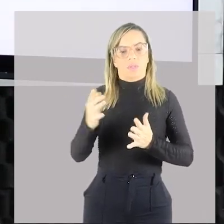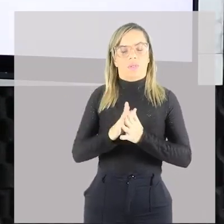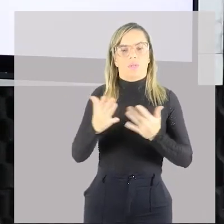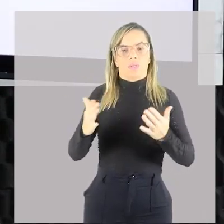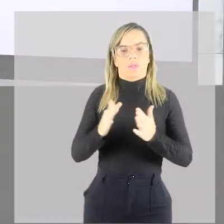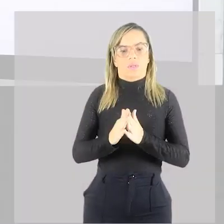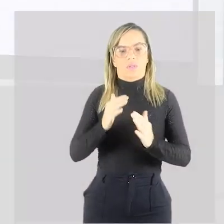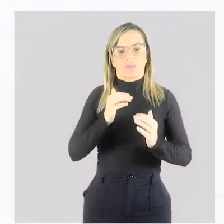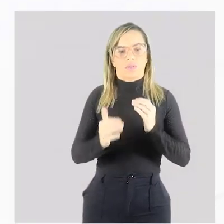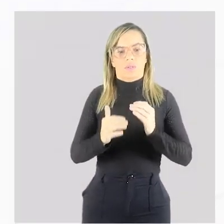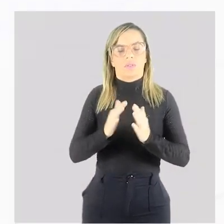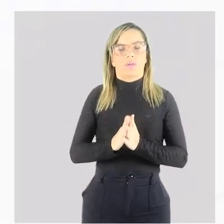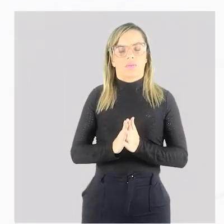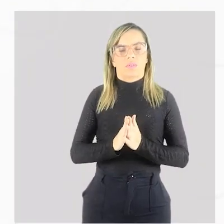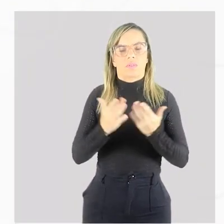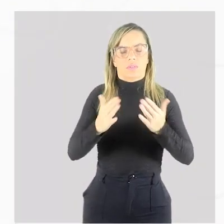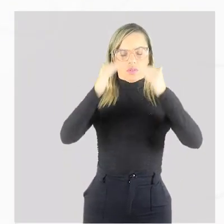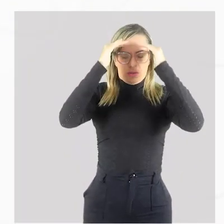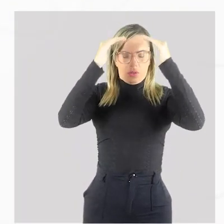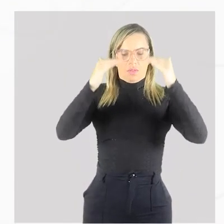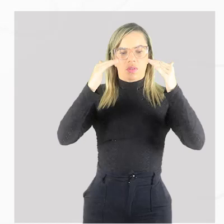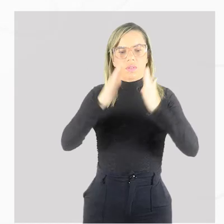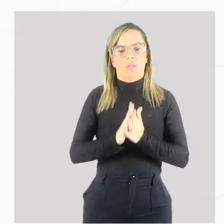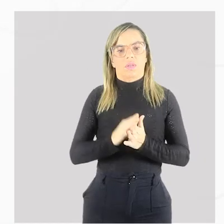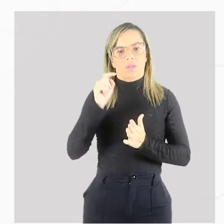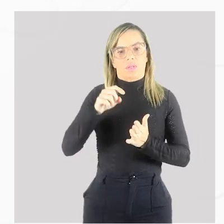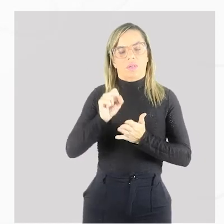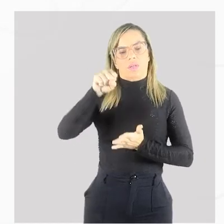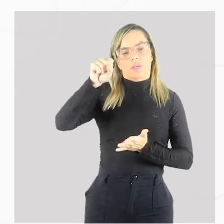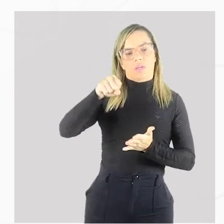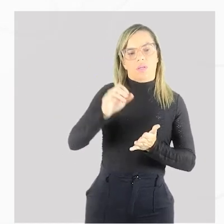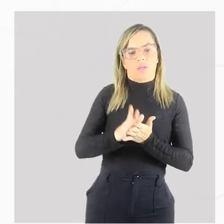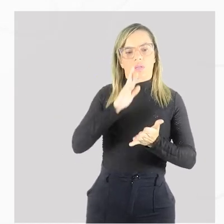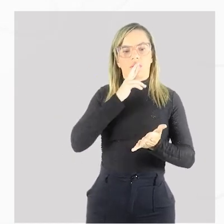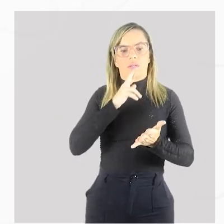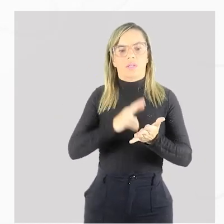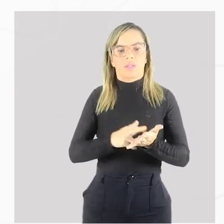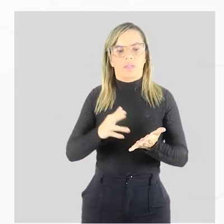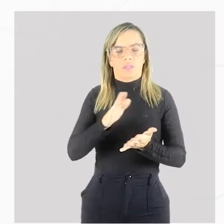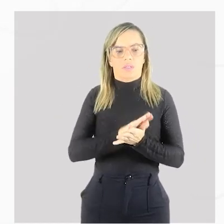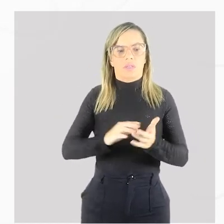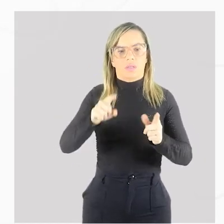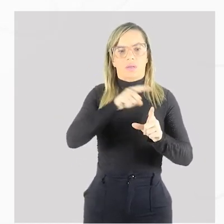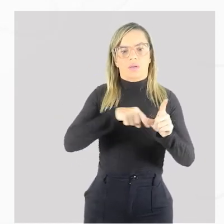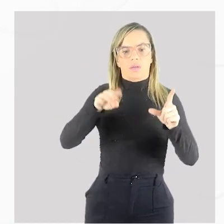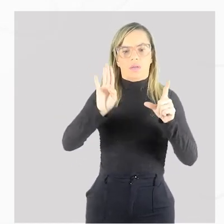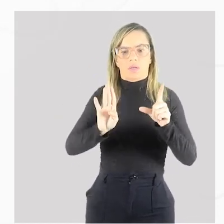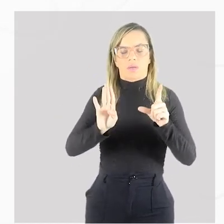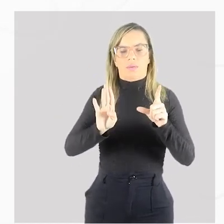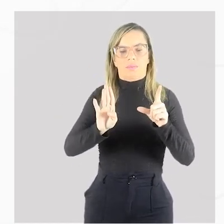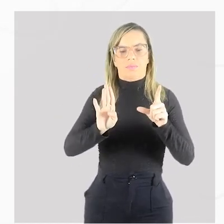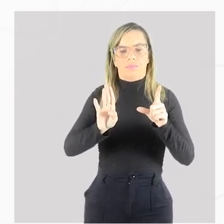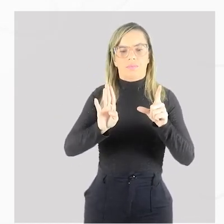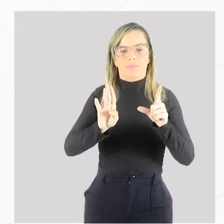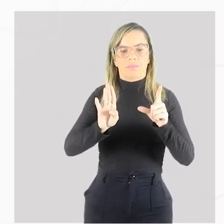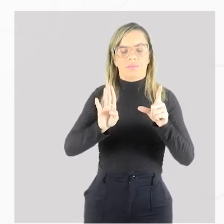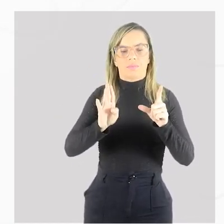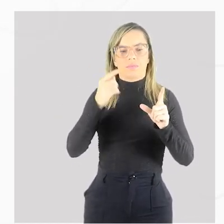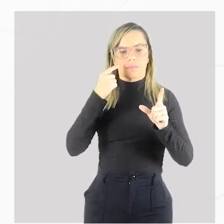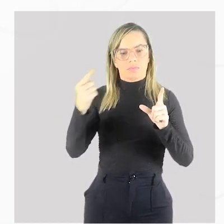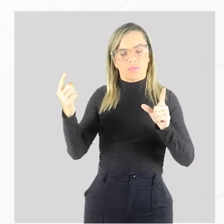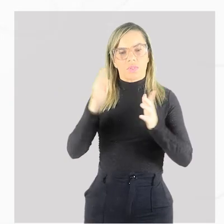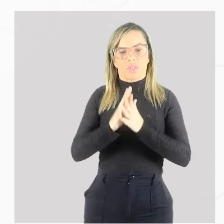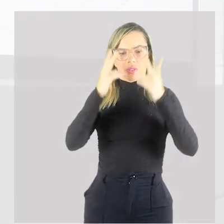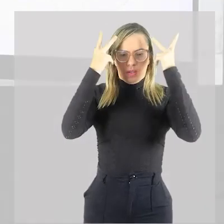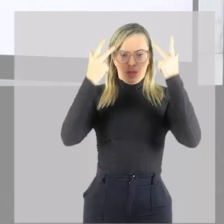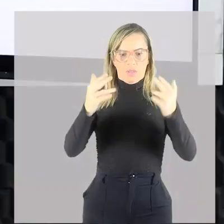sim. Portanto, a nossa resposta só pode ser a letra B de bola. A condição